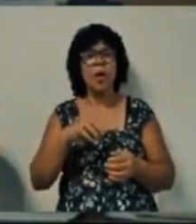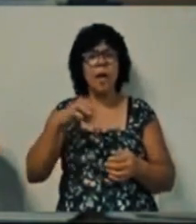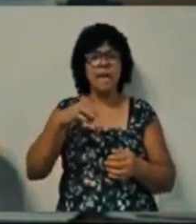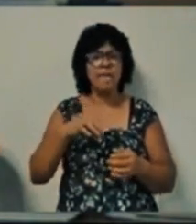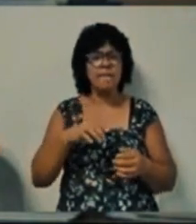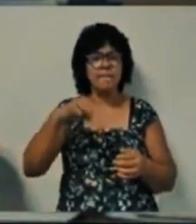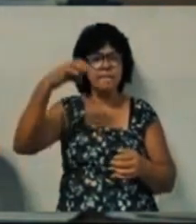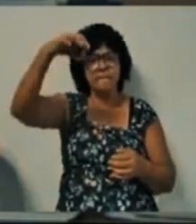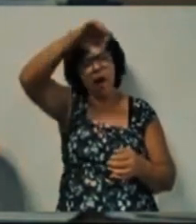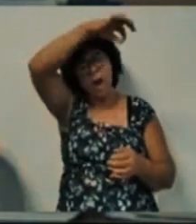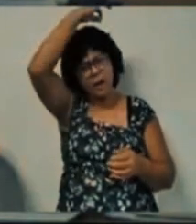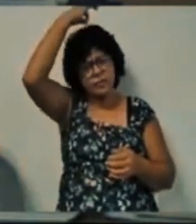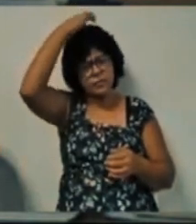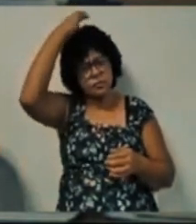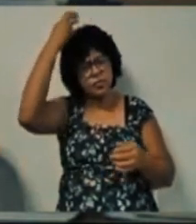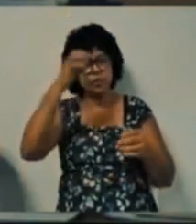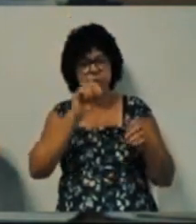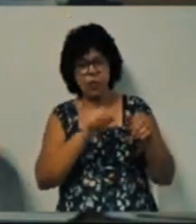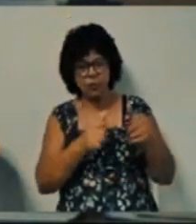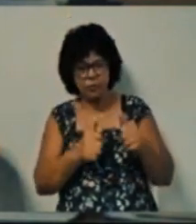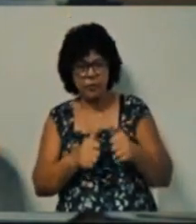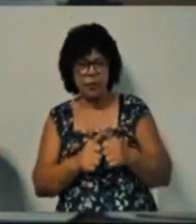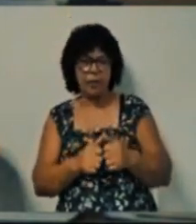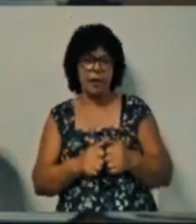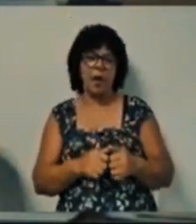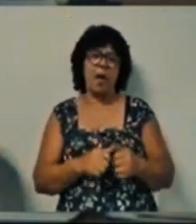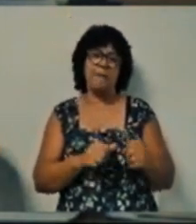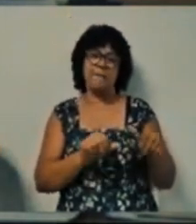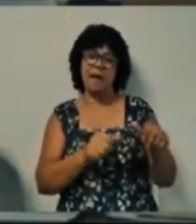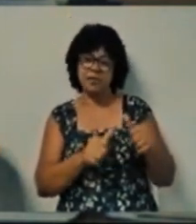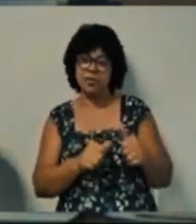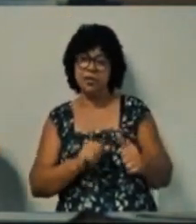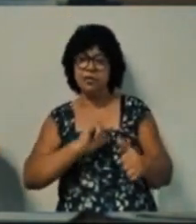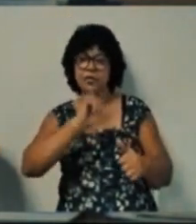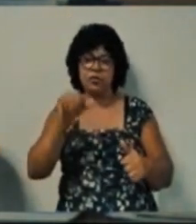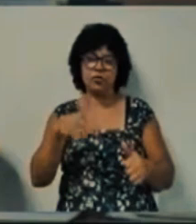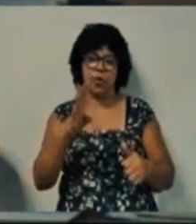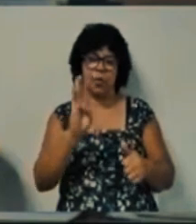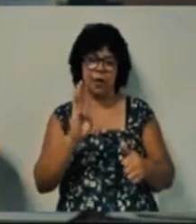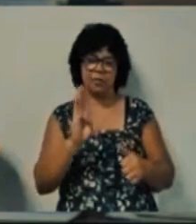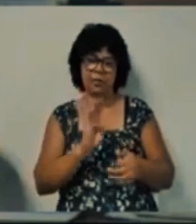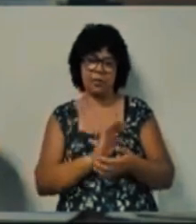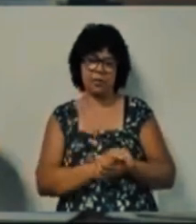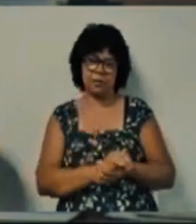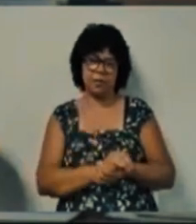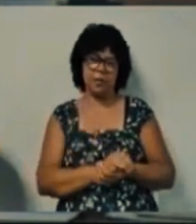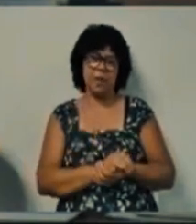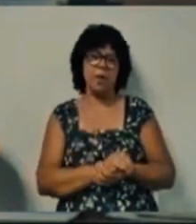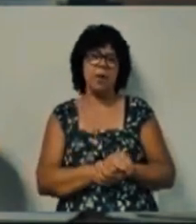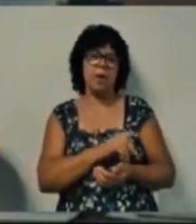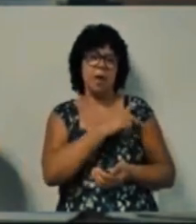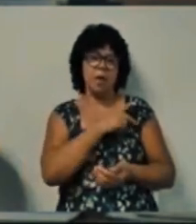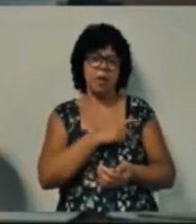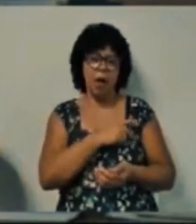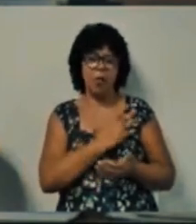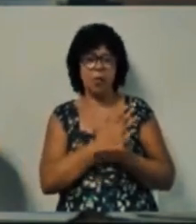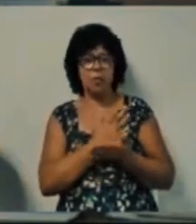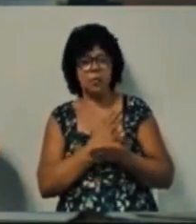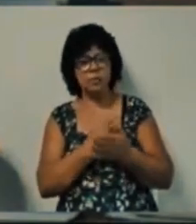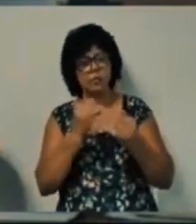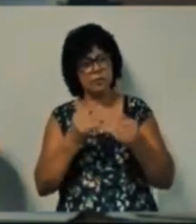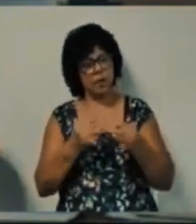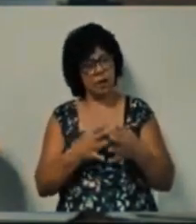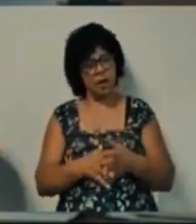o batismo de João. Paulo explicou: João realizou batismo de